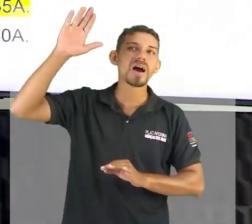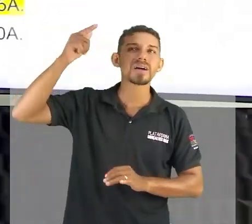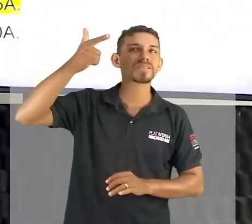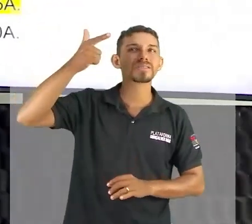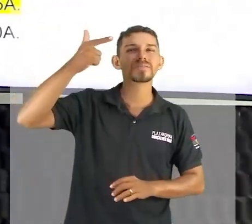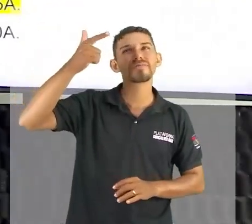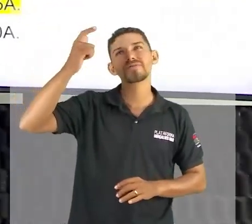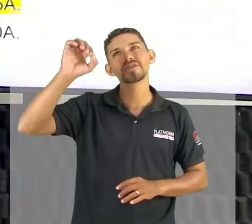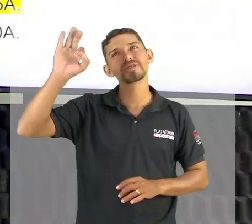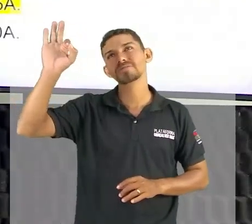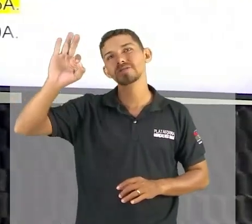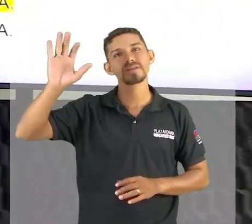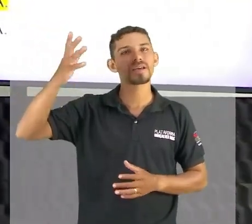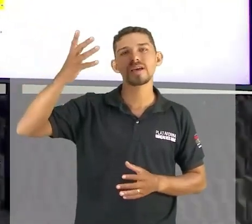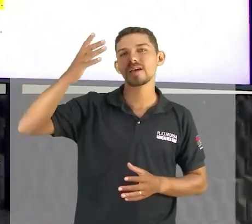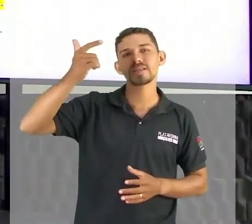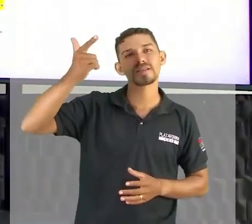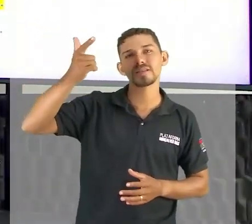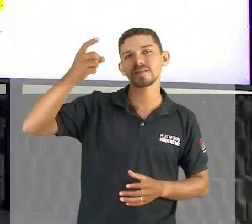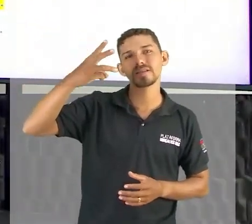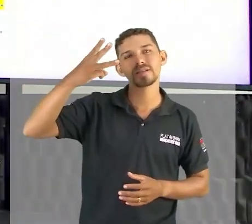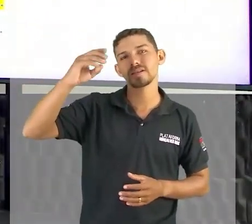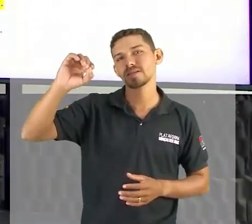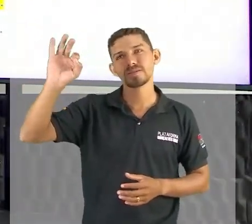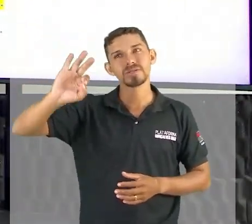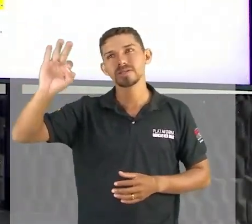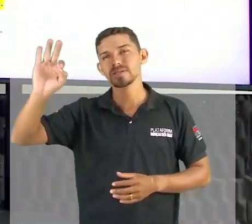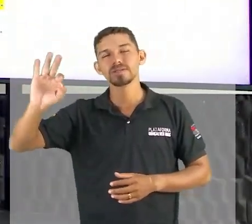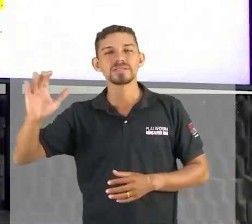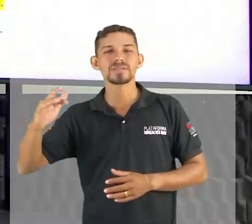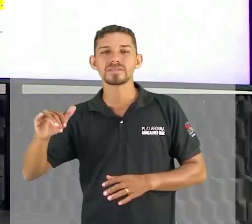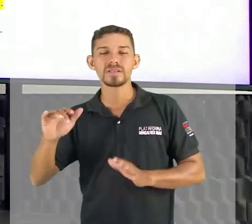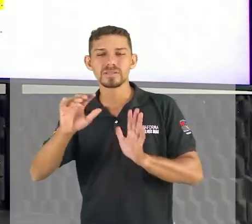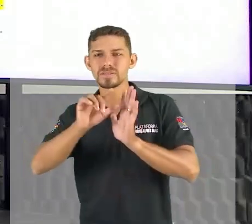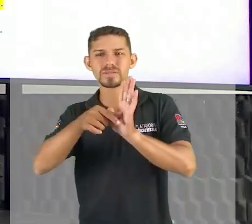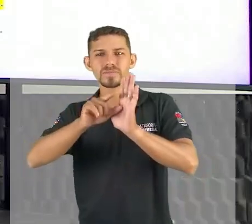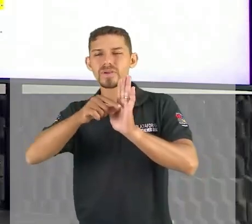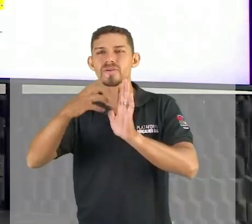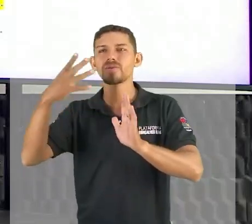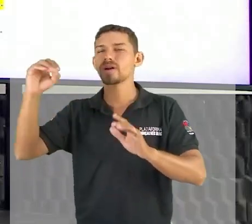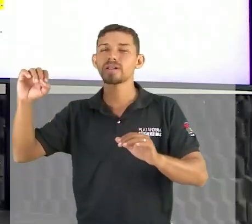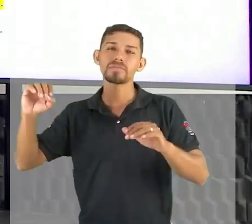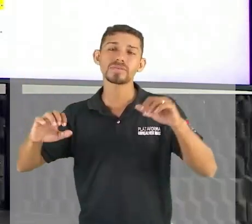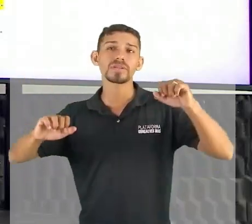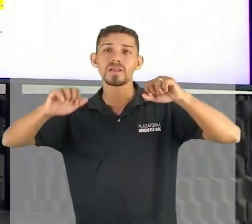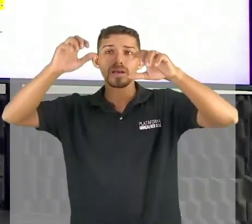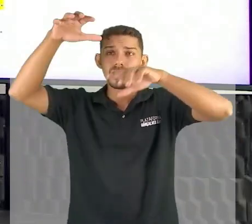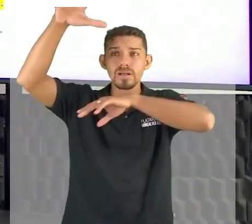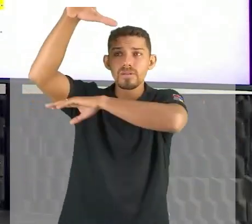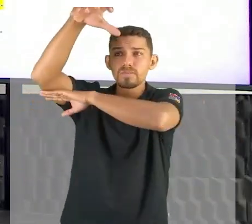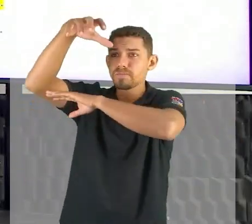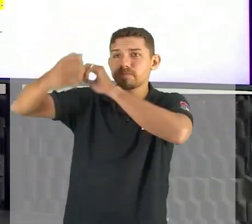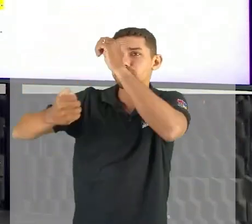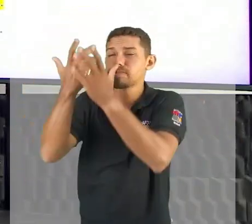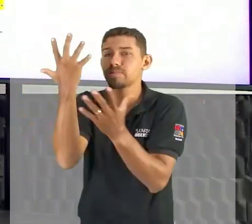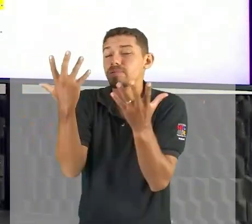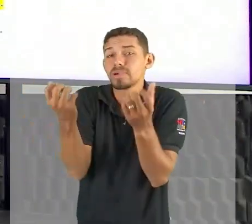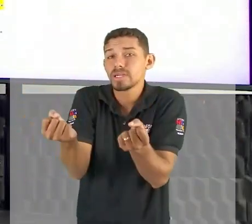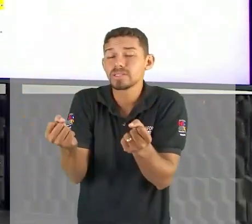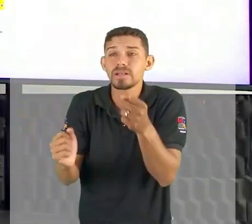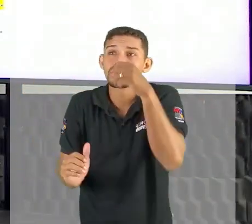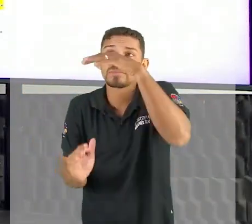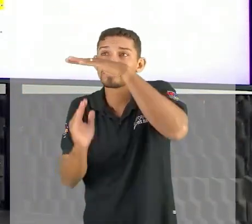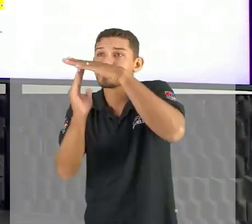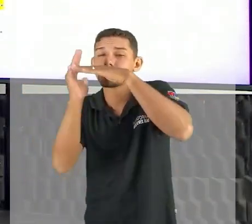grande então a corrente era para ser 31 se colocar um disjuntor de 40 pode queimar os aparelhos porque ele vai permitir uma